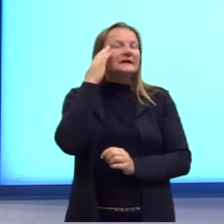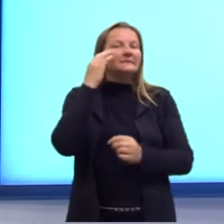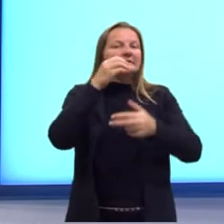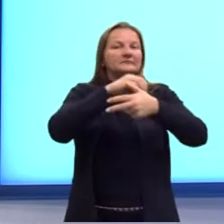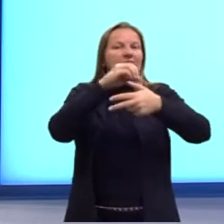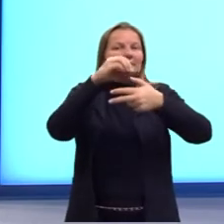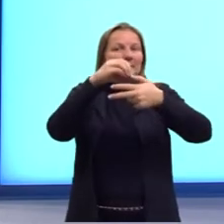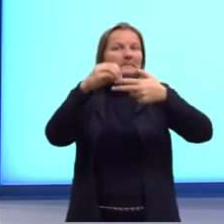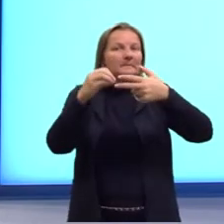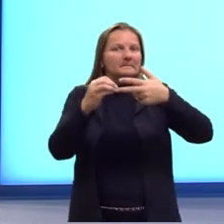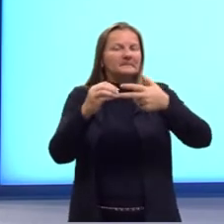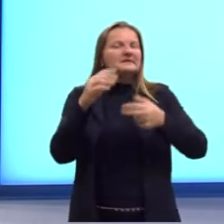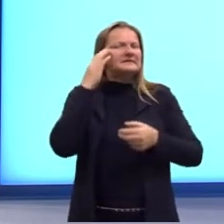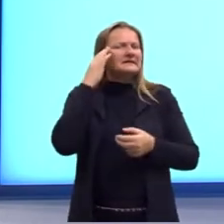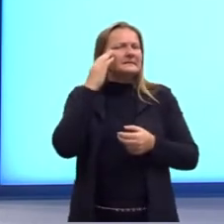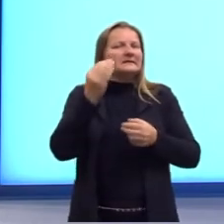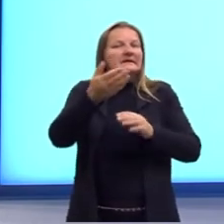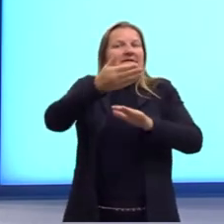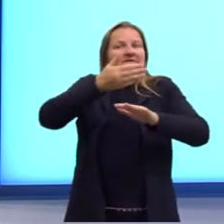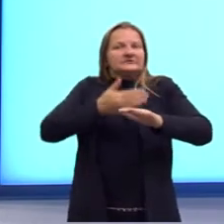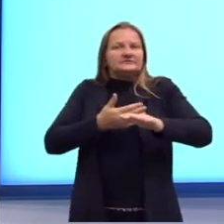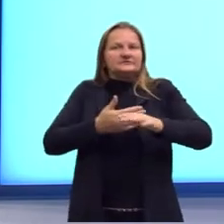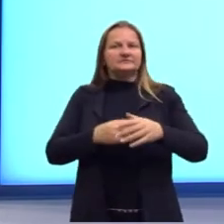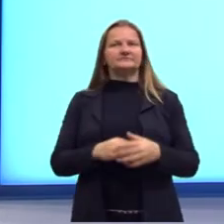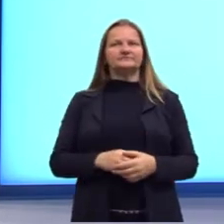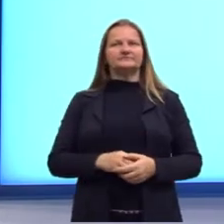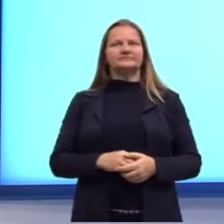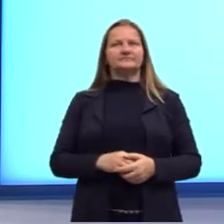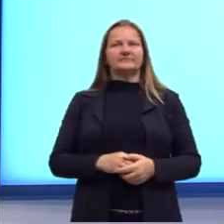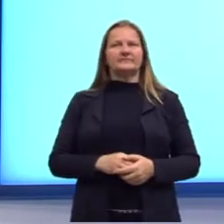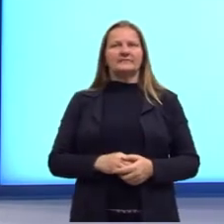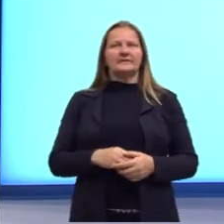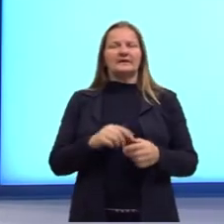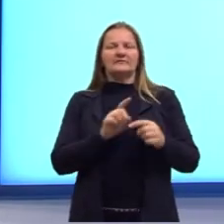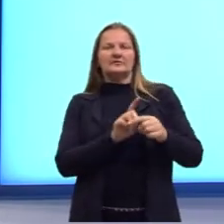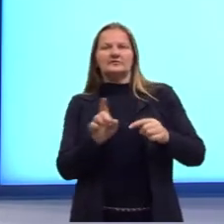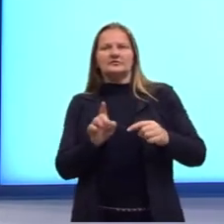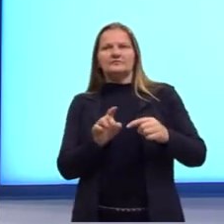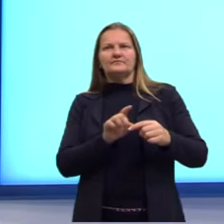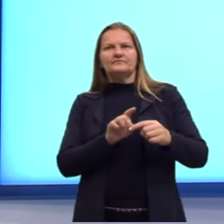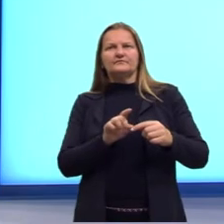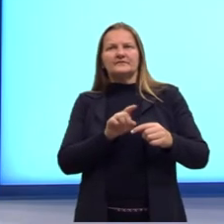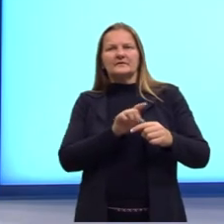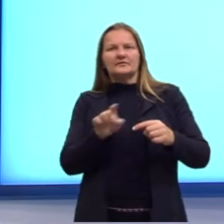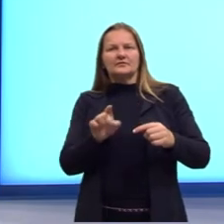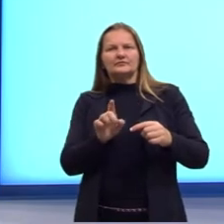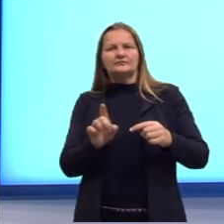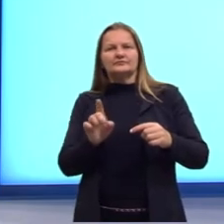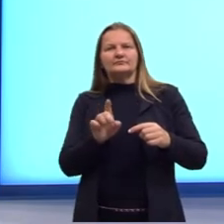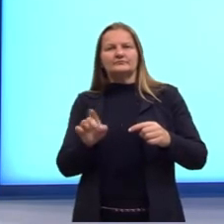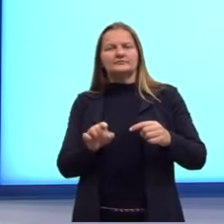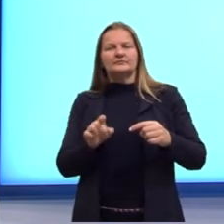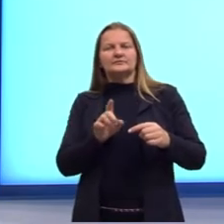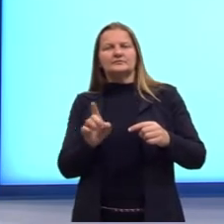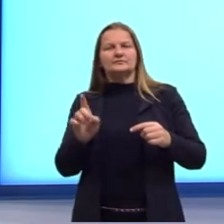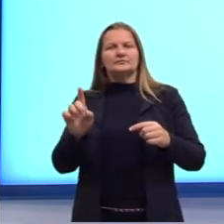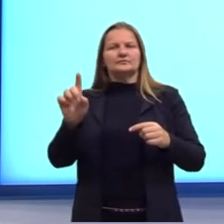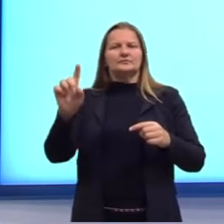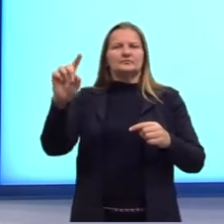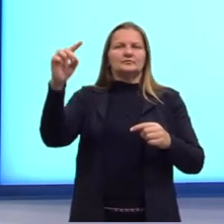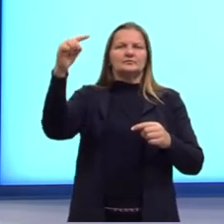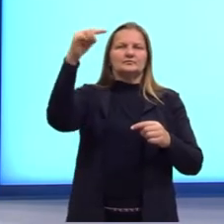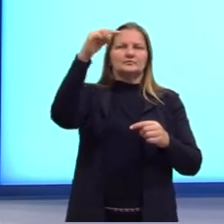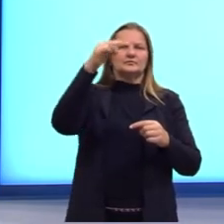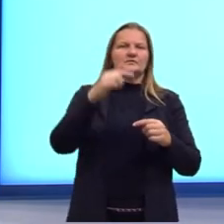isso então claro que às vezes ele já vai botar o sentido da corrente que facilita tá E aí não precisa né nunca deixa